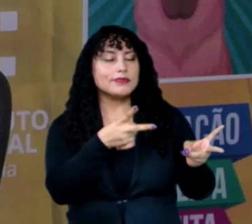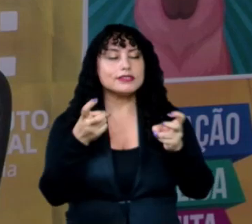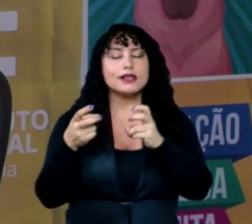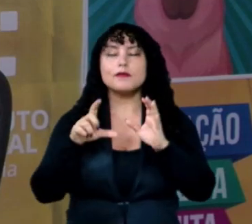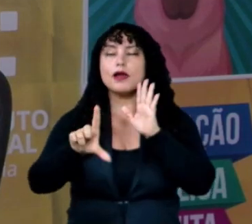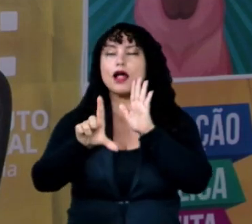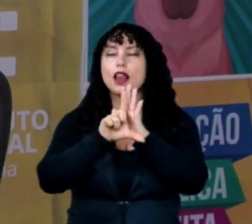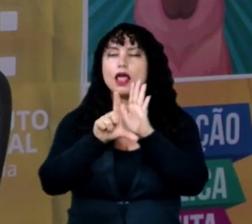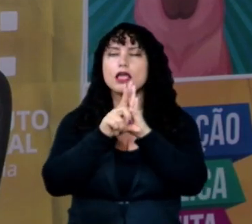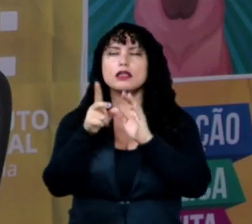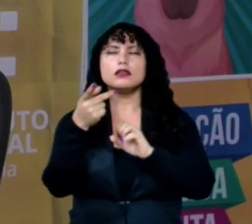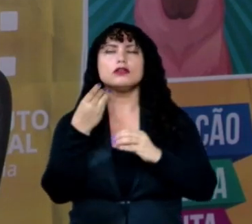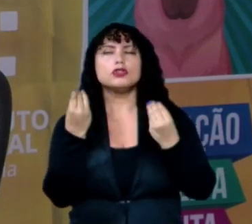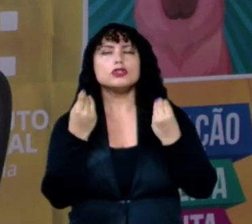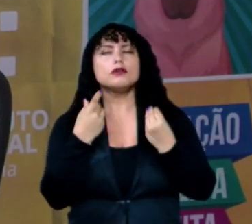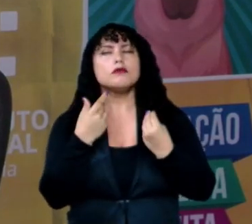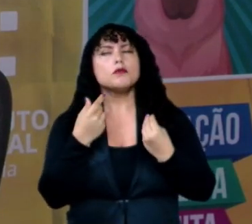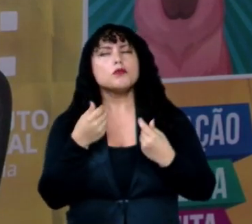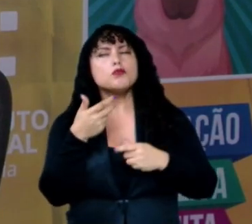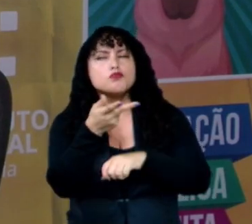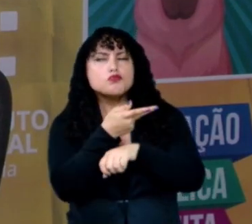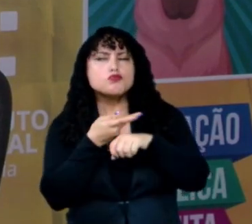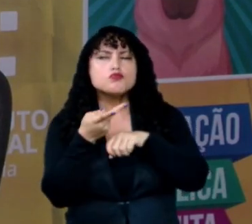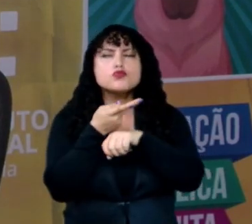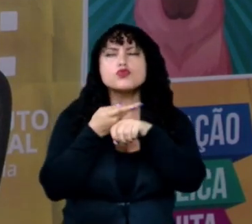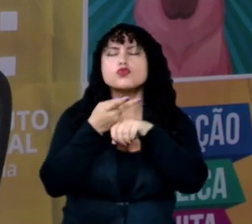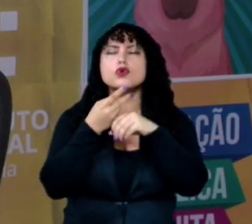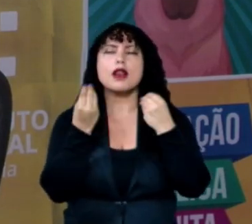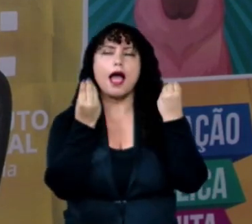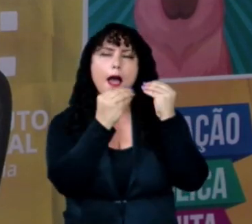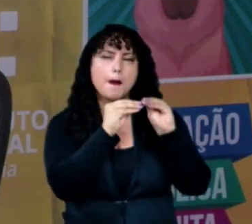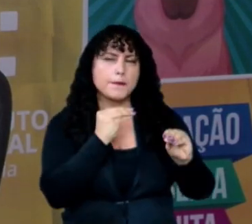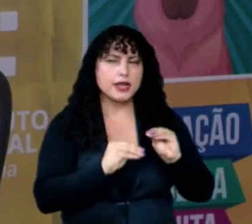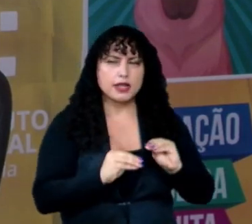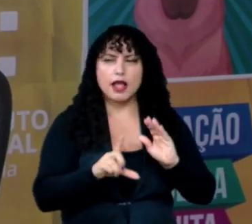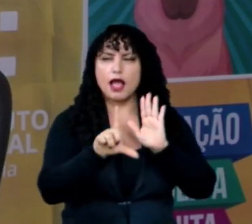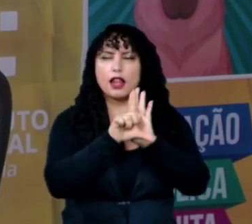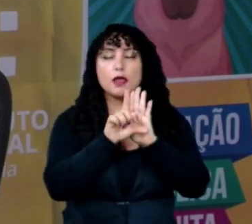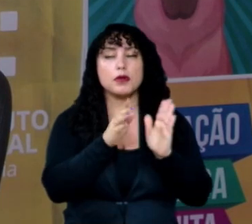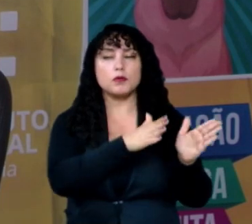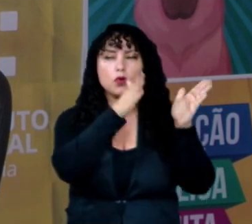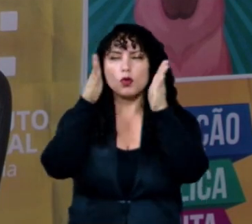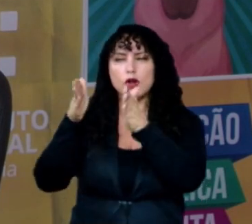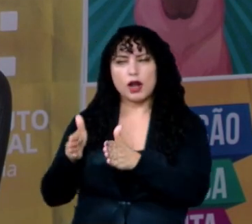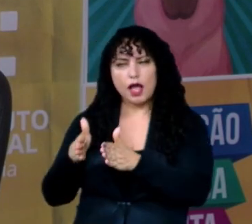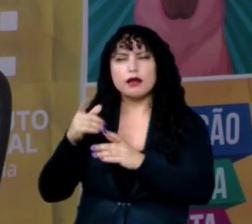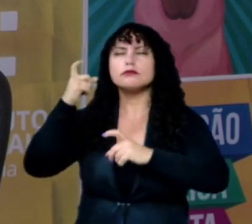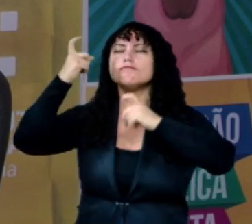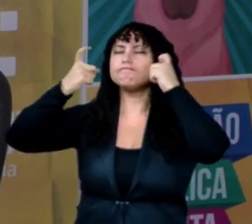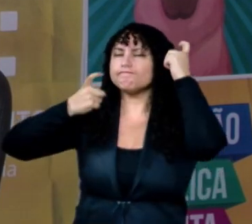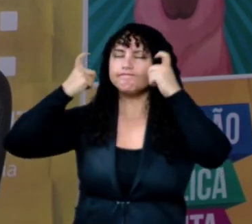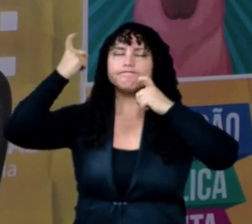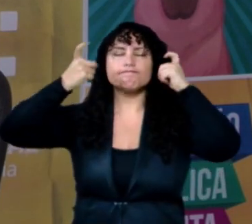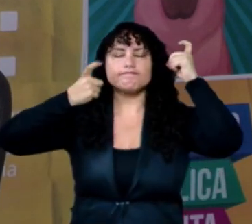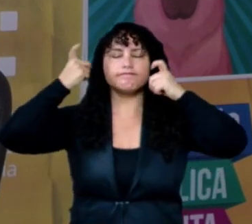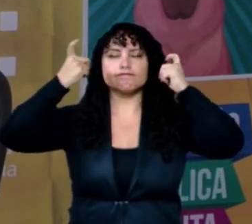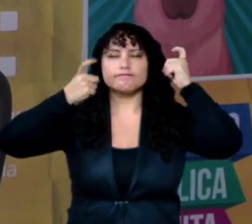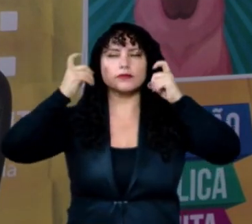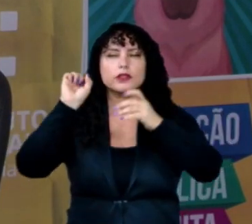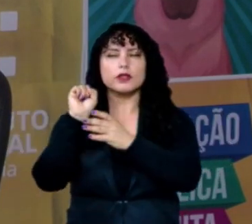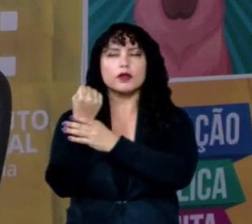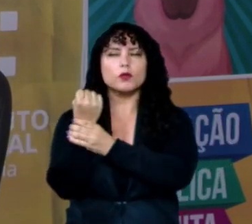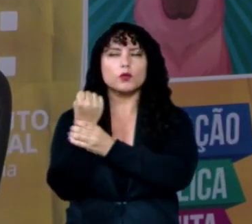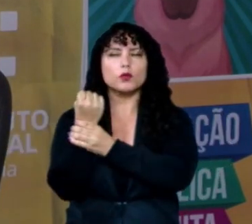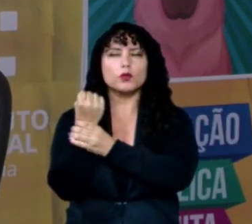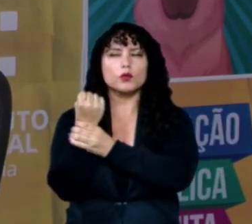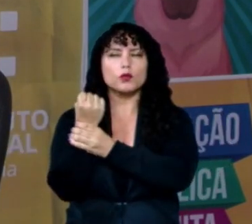lei, que a gente busca aplicar a lei. Mas, por outro lado, há também uma preocupação, né, de